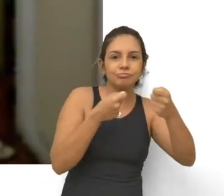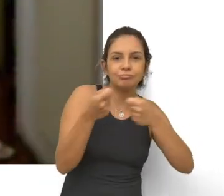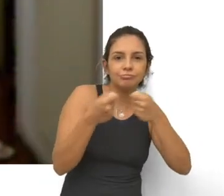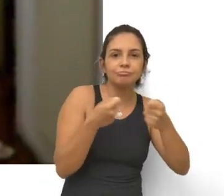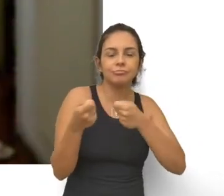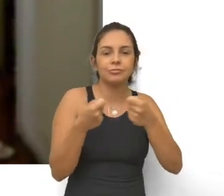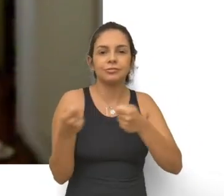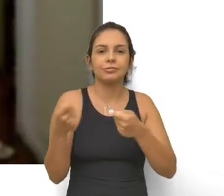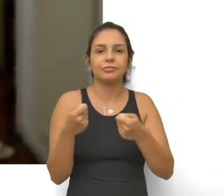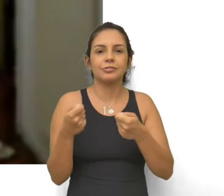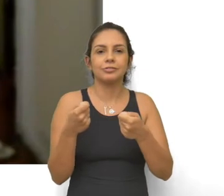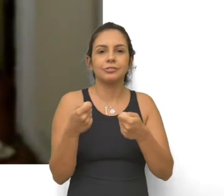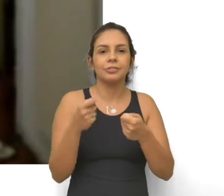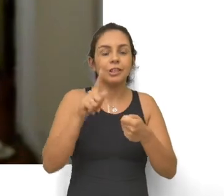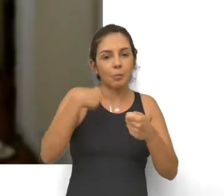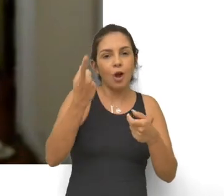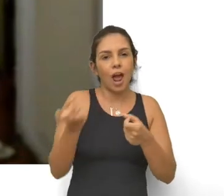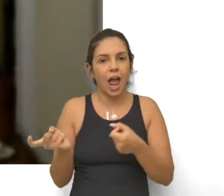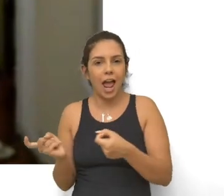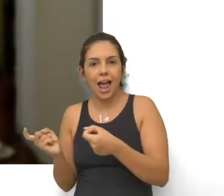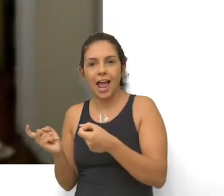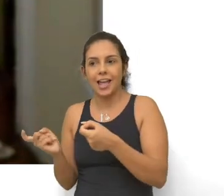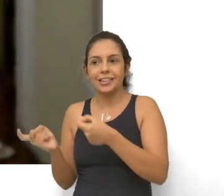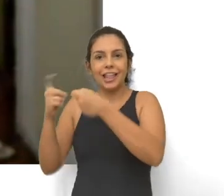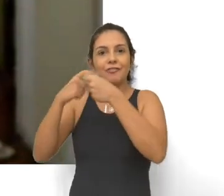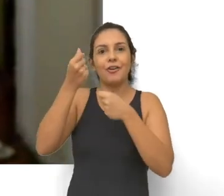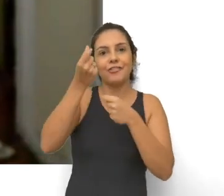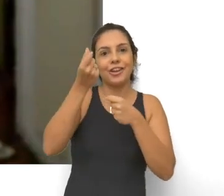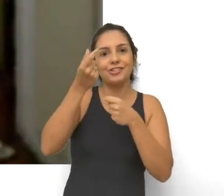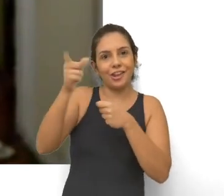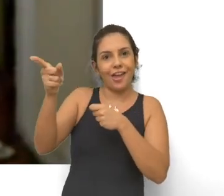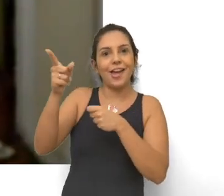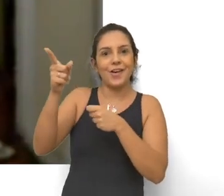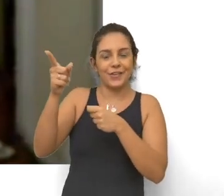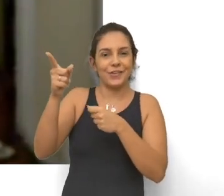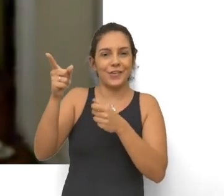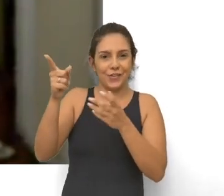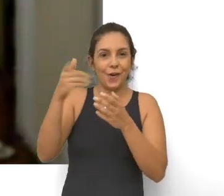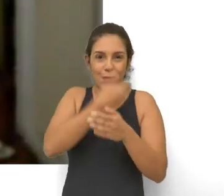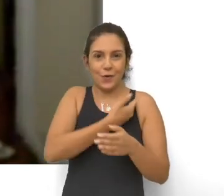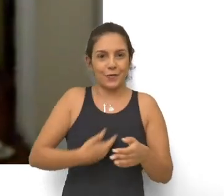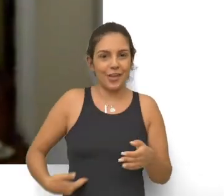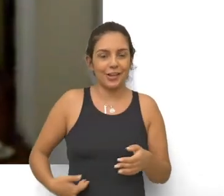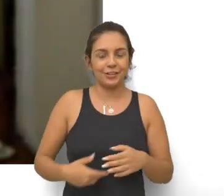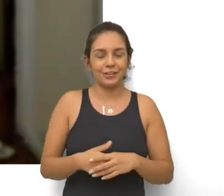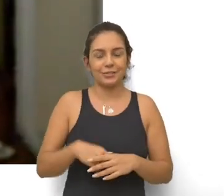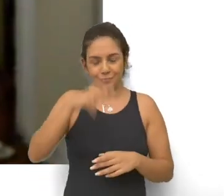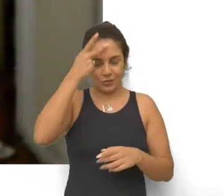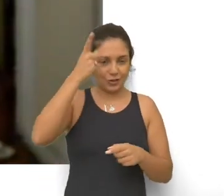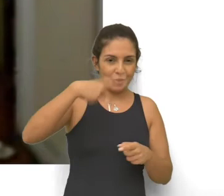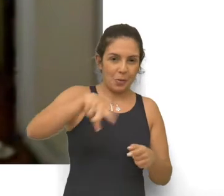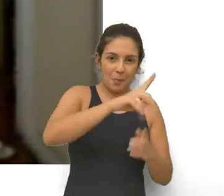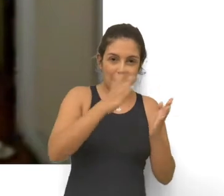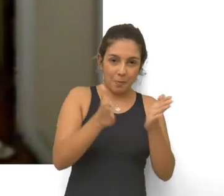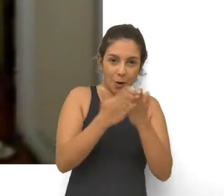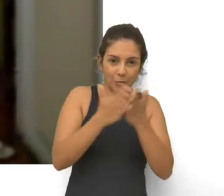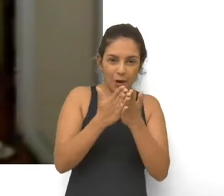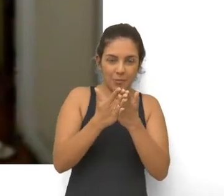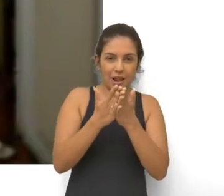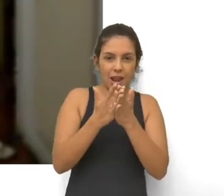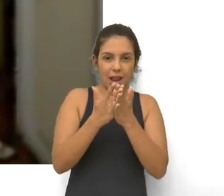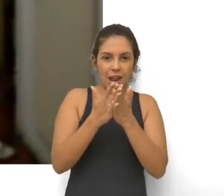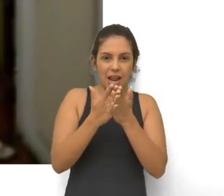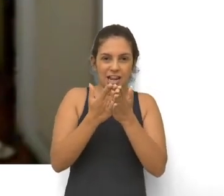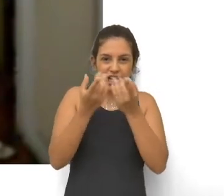vender ovo, e daqui a pouco devolviam a Bolsa Família. As pessoas muito pobres, quando conseguiam sair da miséria e